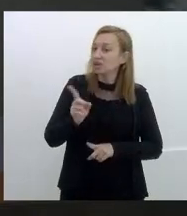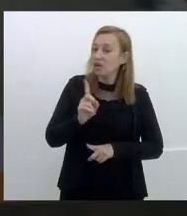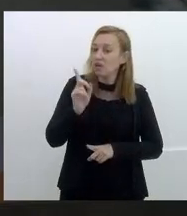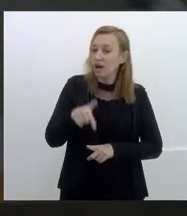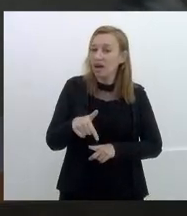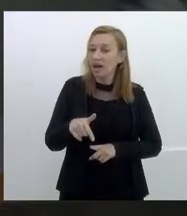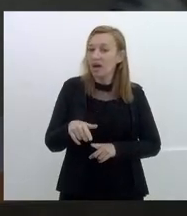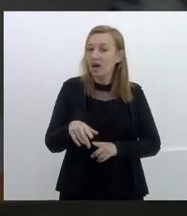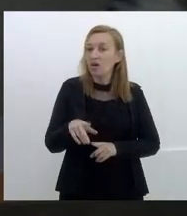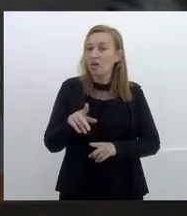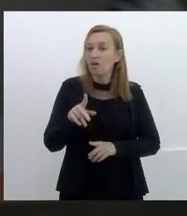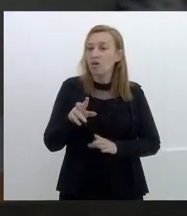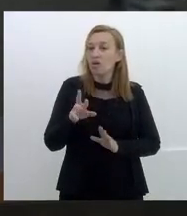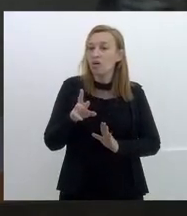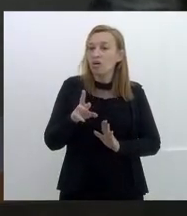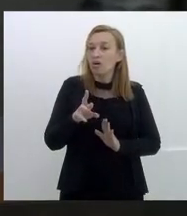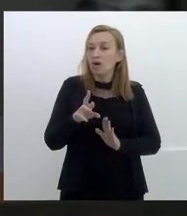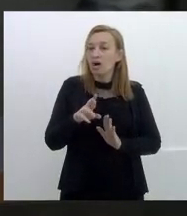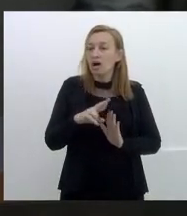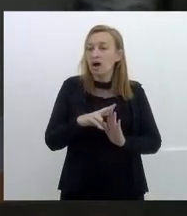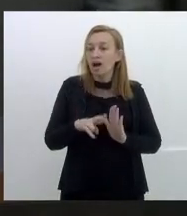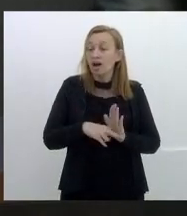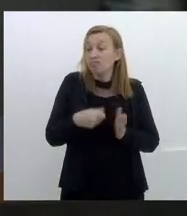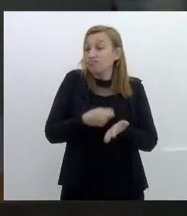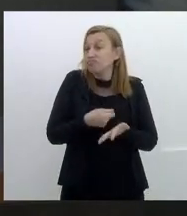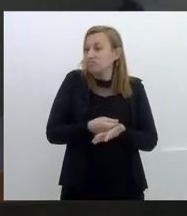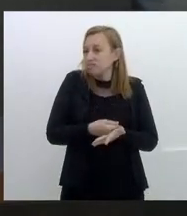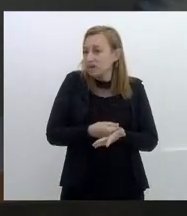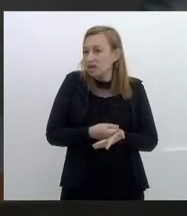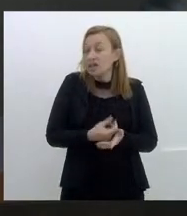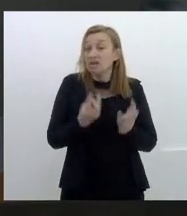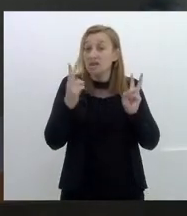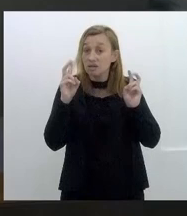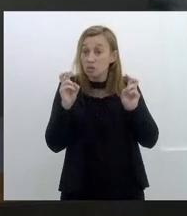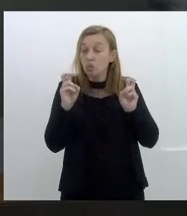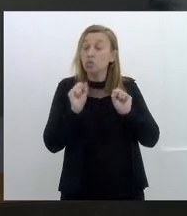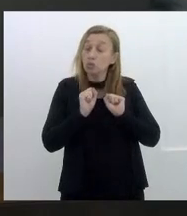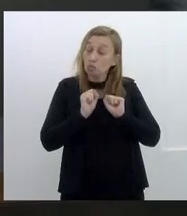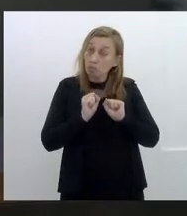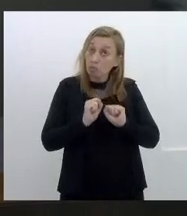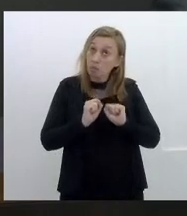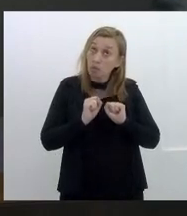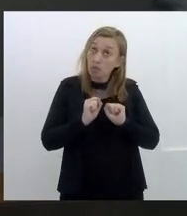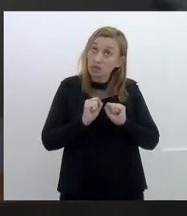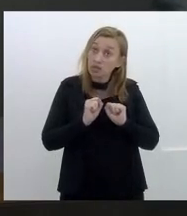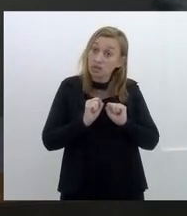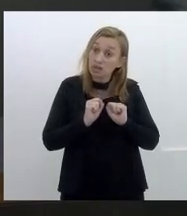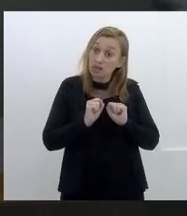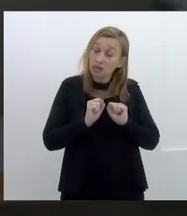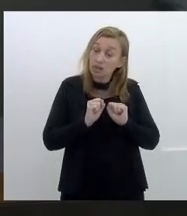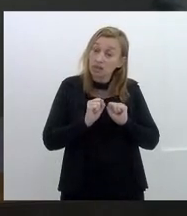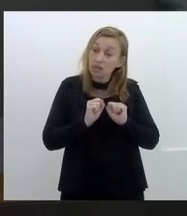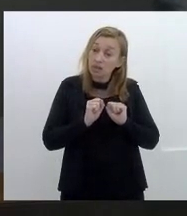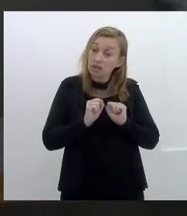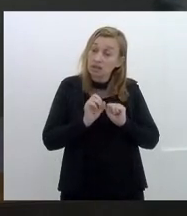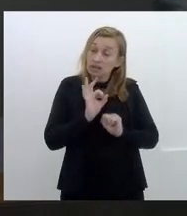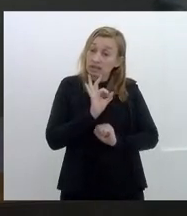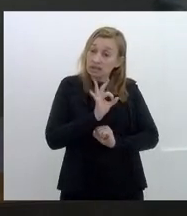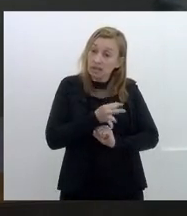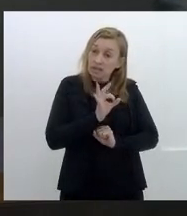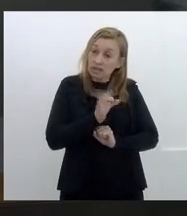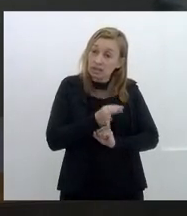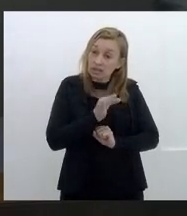um regime que vai obrigar essa e essa questão pode ser da pode ser absolutamente